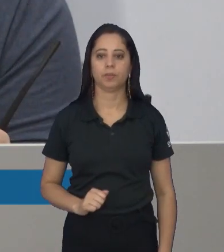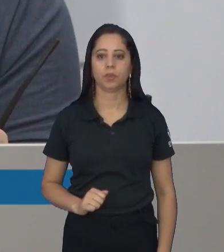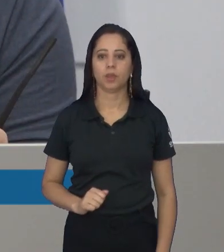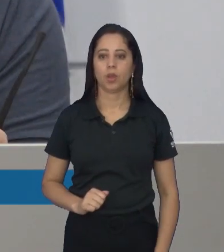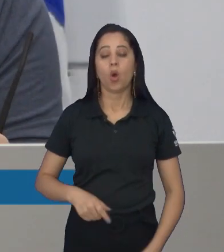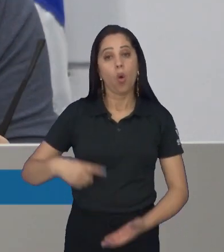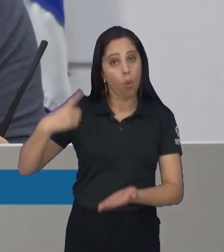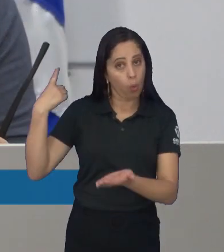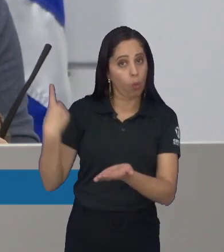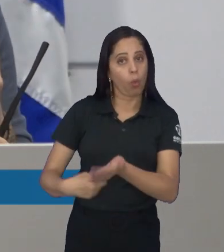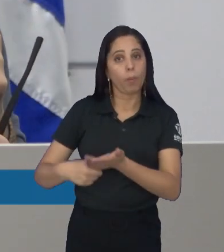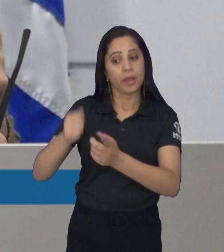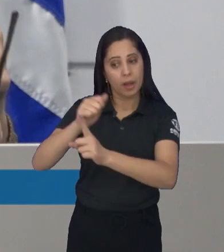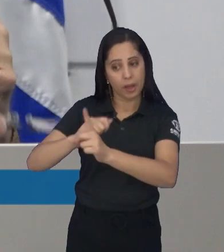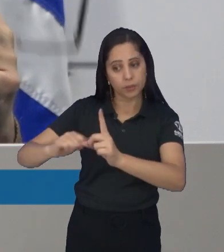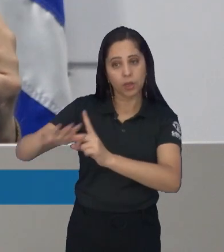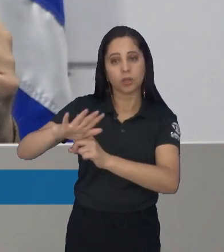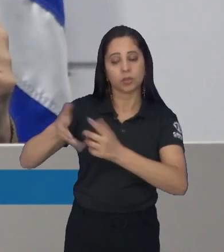sociedade